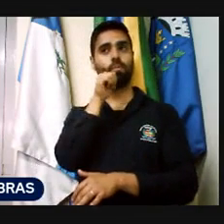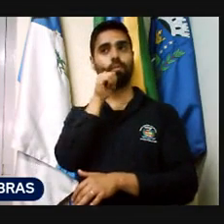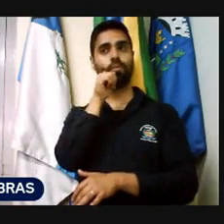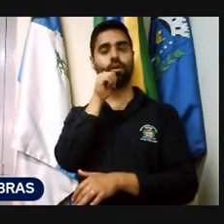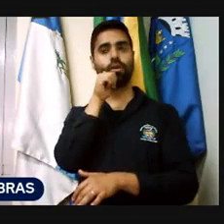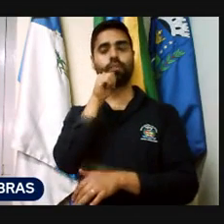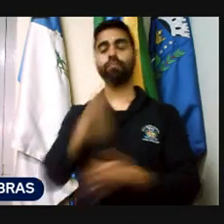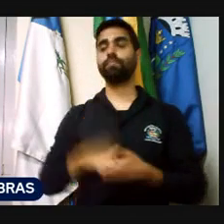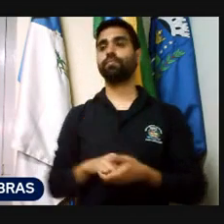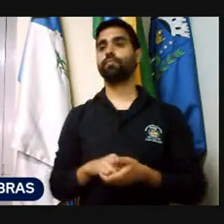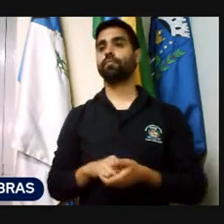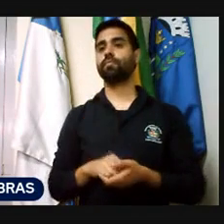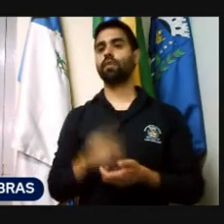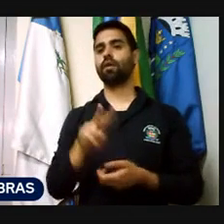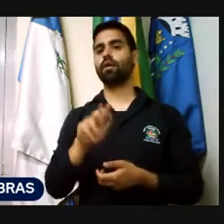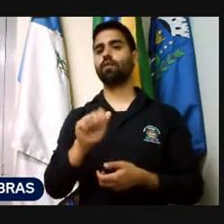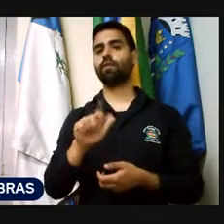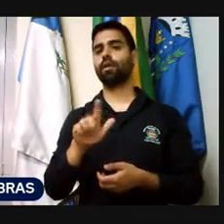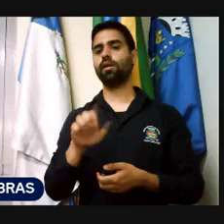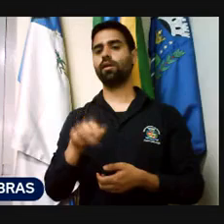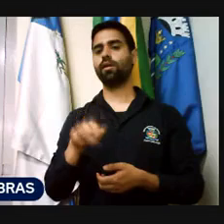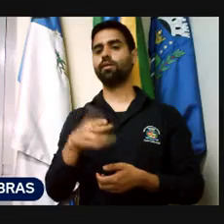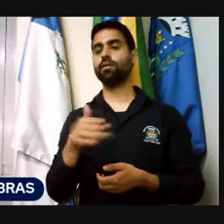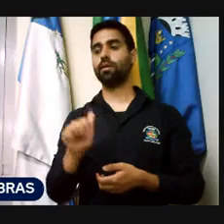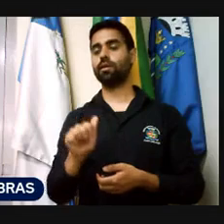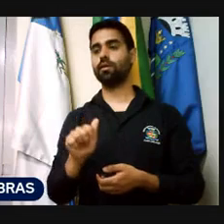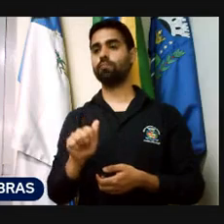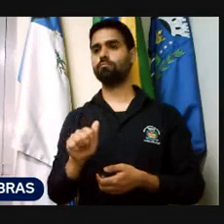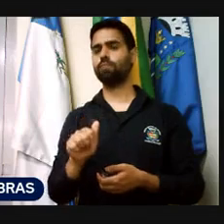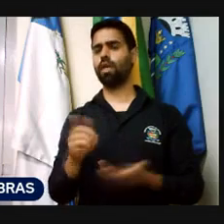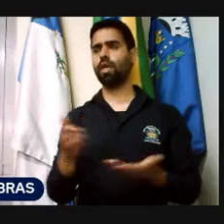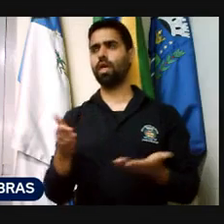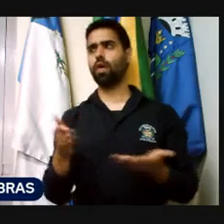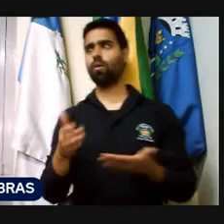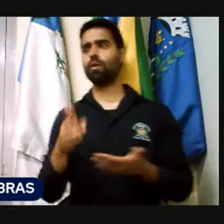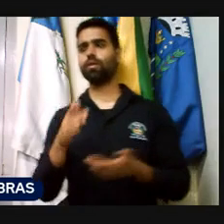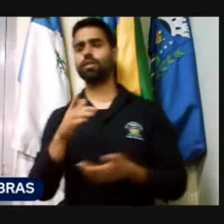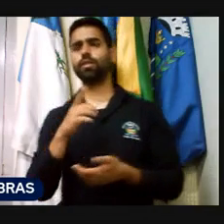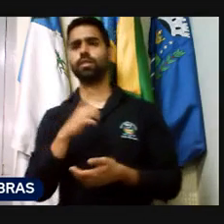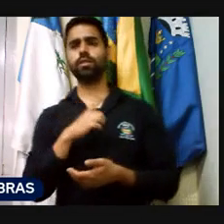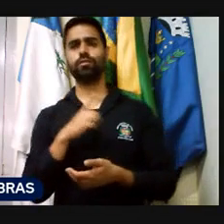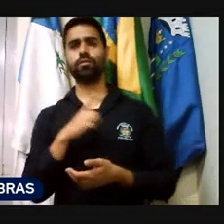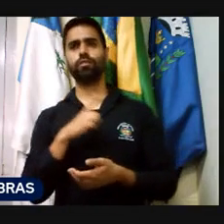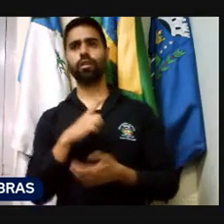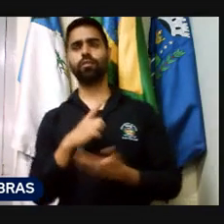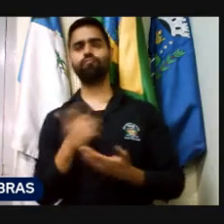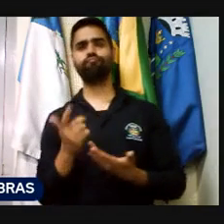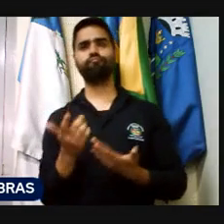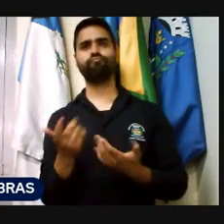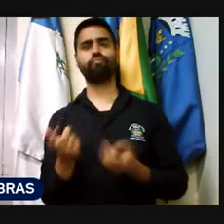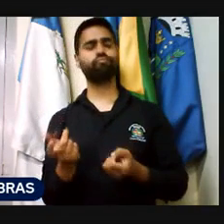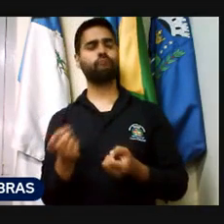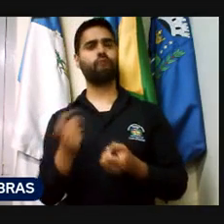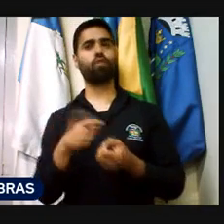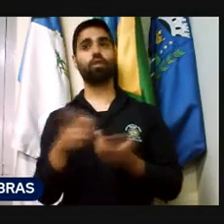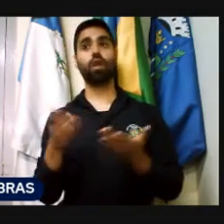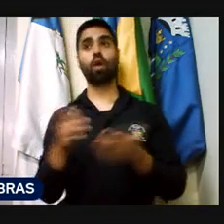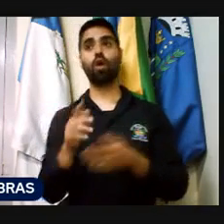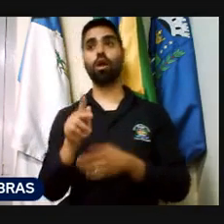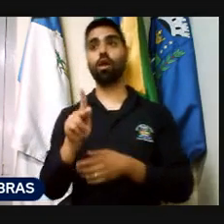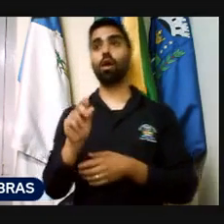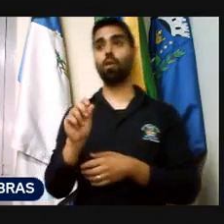valenciana. E, nesse momento, que a gente tem aí toda uma retomada após